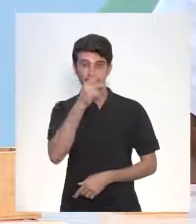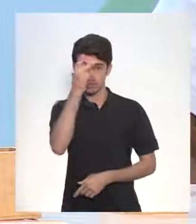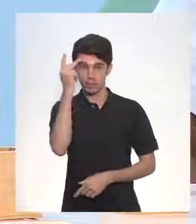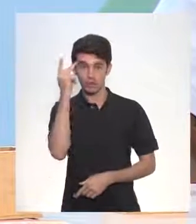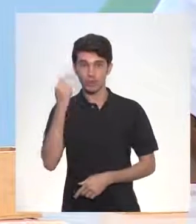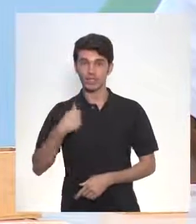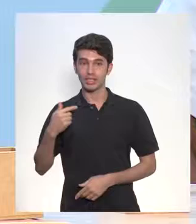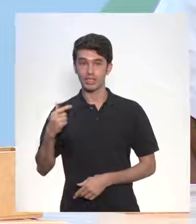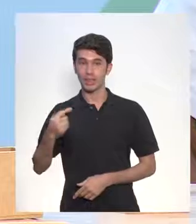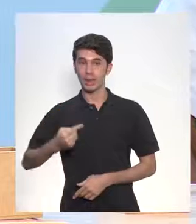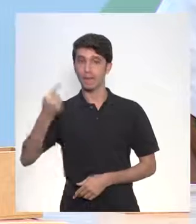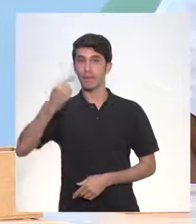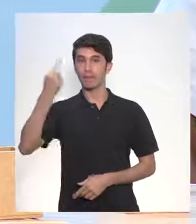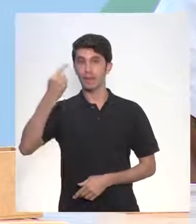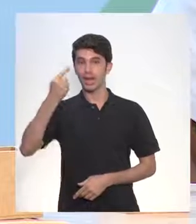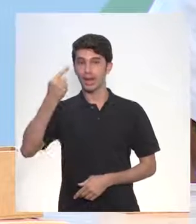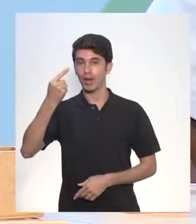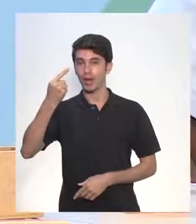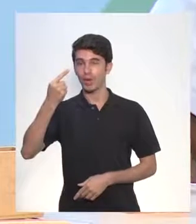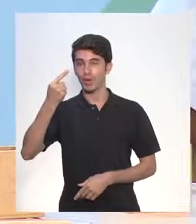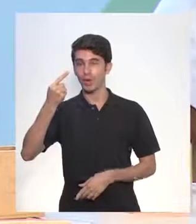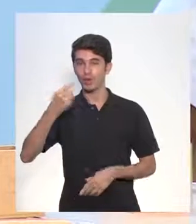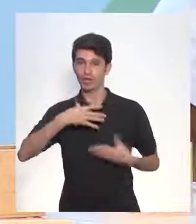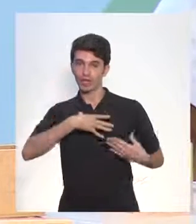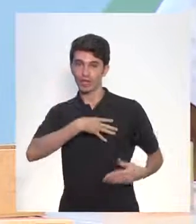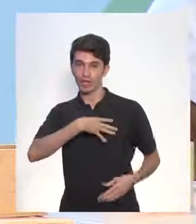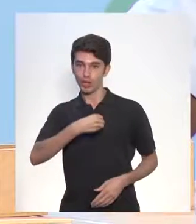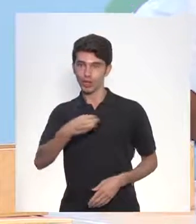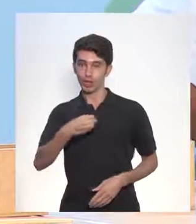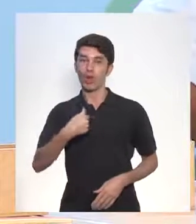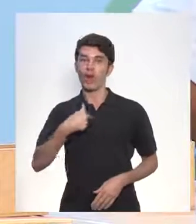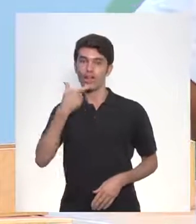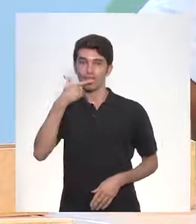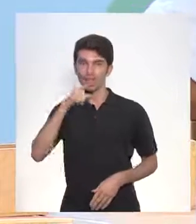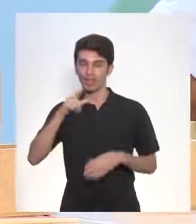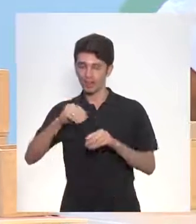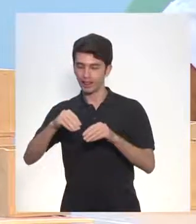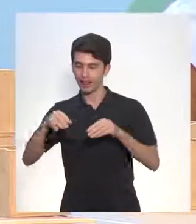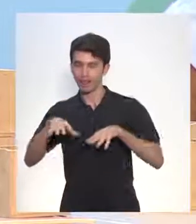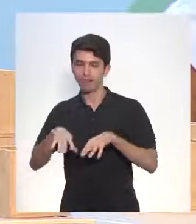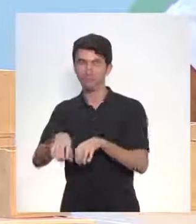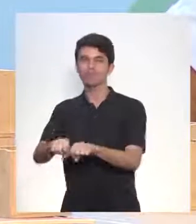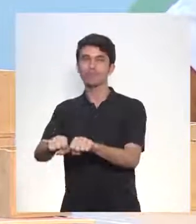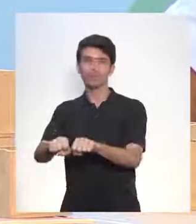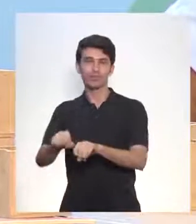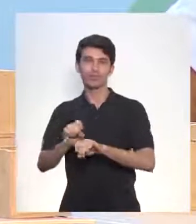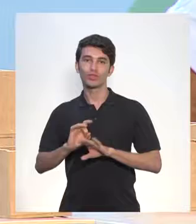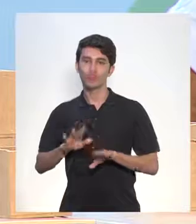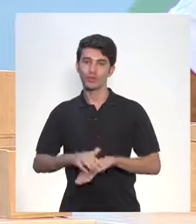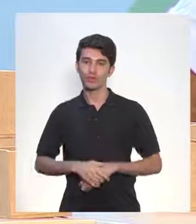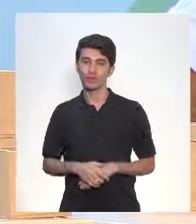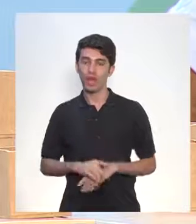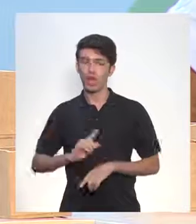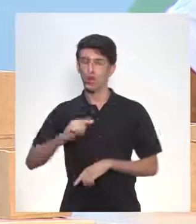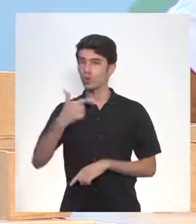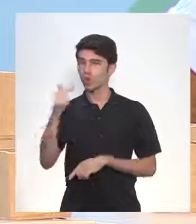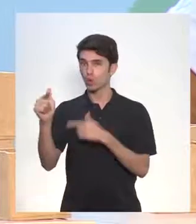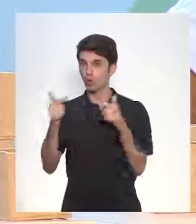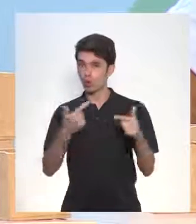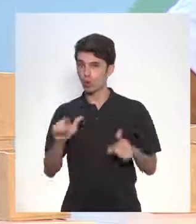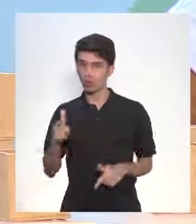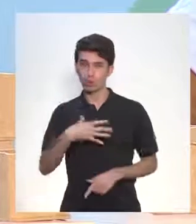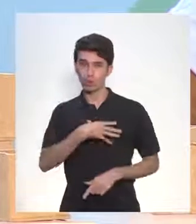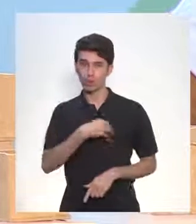seja, somente o filho mais velho que vai herdar essa terra. Os outros filhos que não